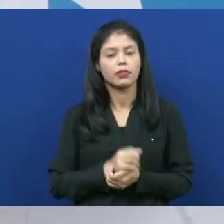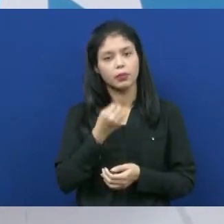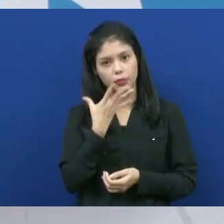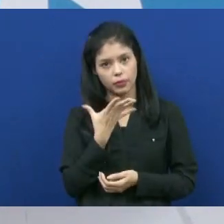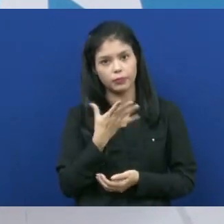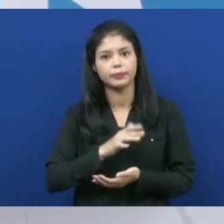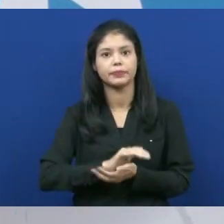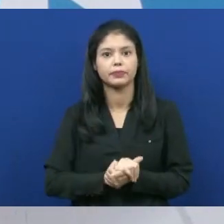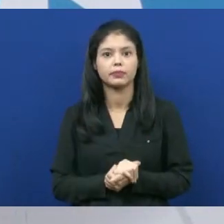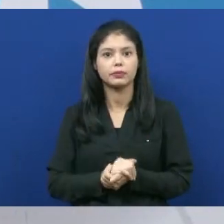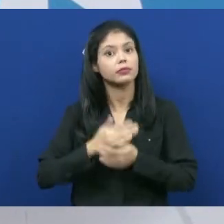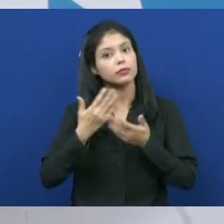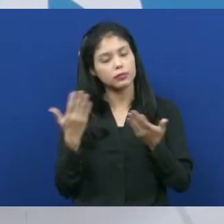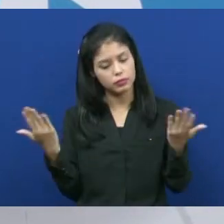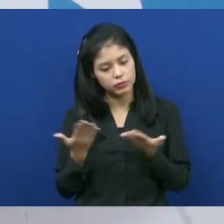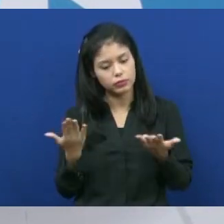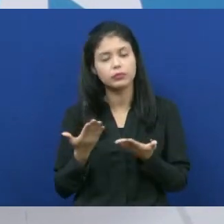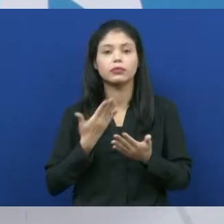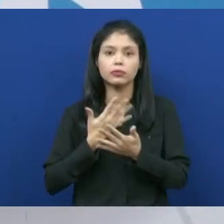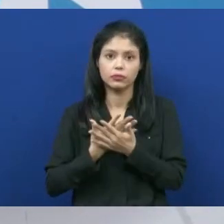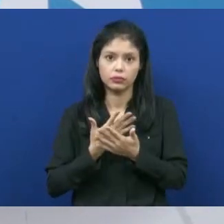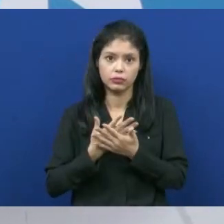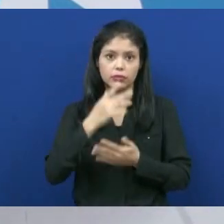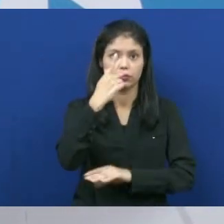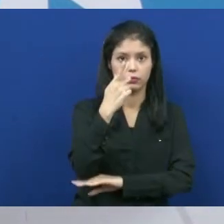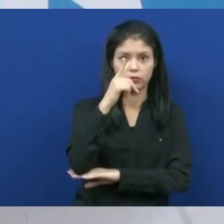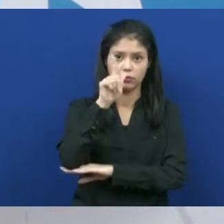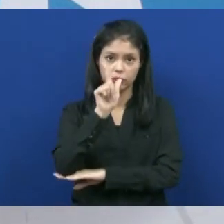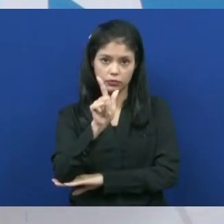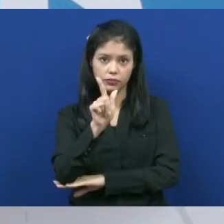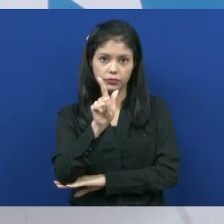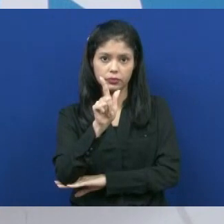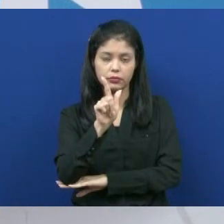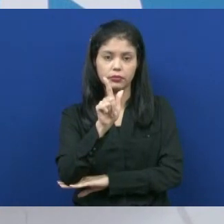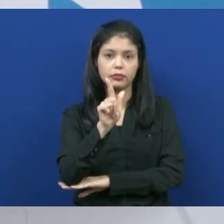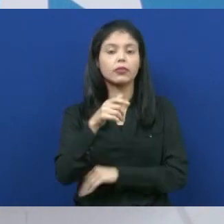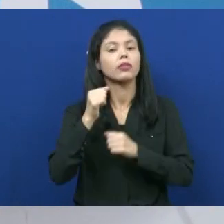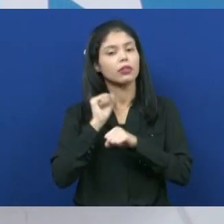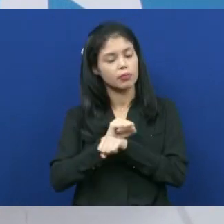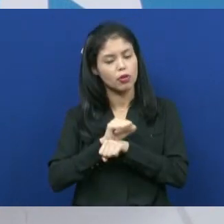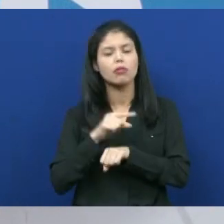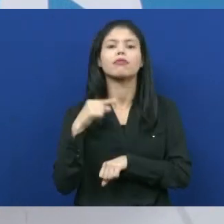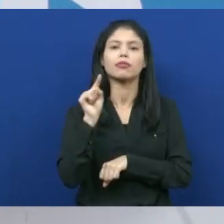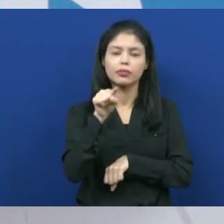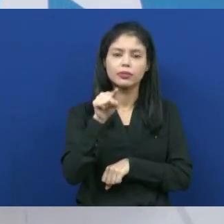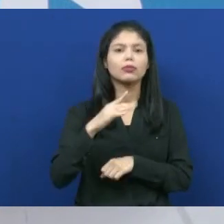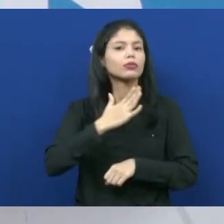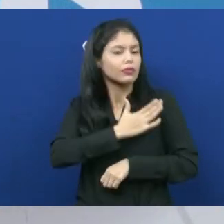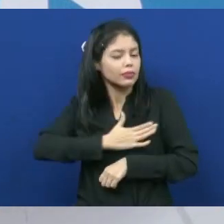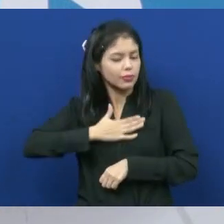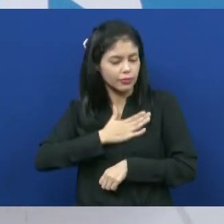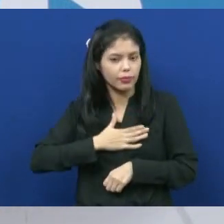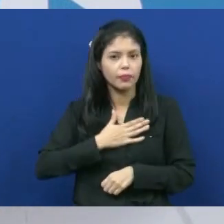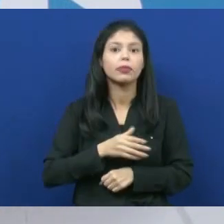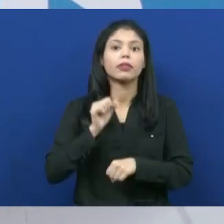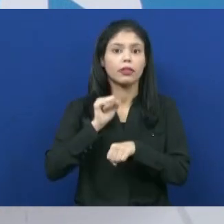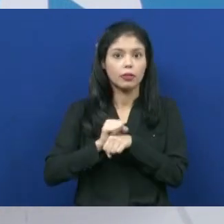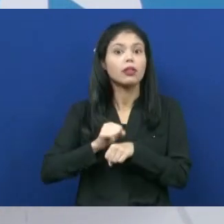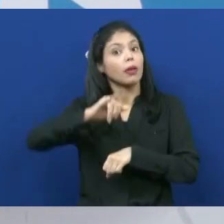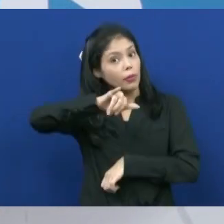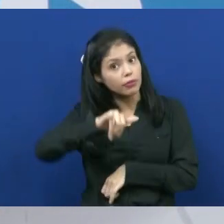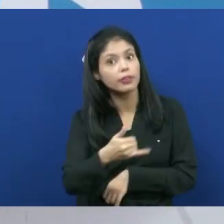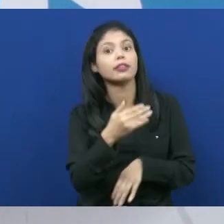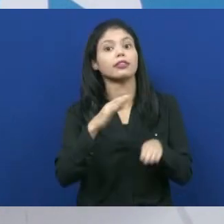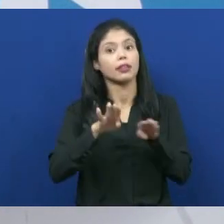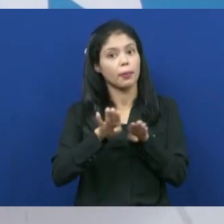Bom, gente, hoje nós estudamos sobre a progressão geométrica. Eu espero que vocês tenham gostado, espero que